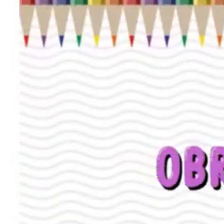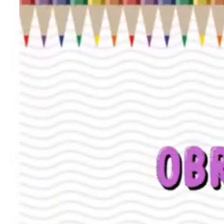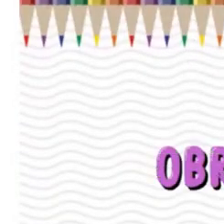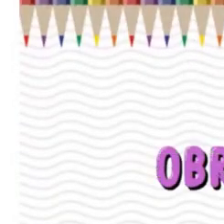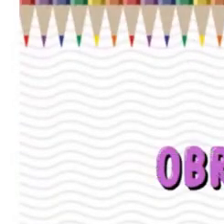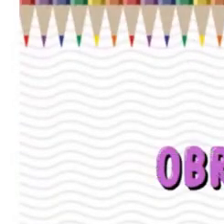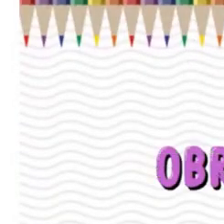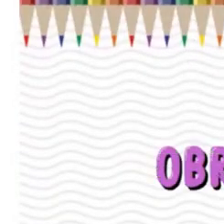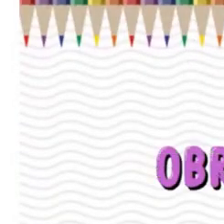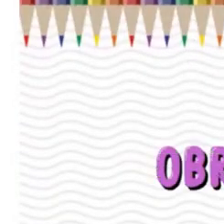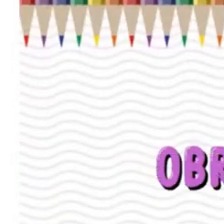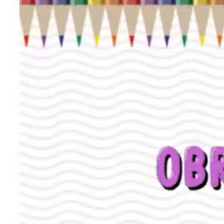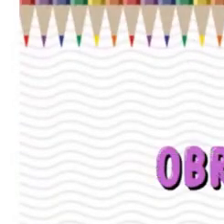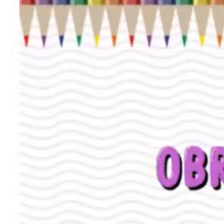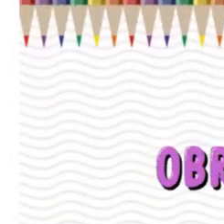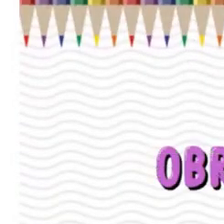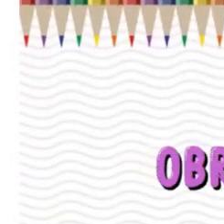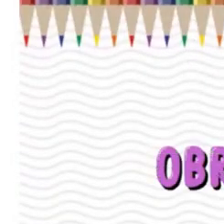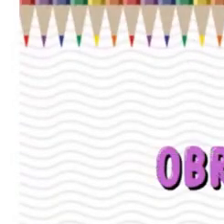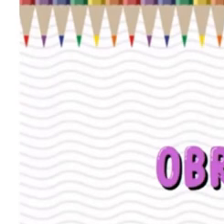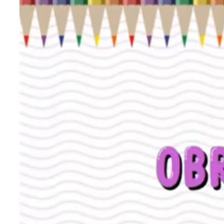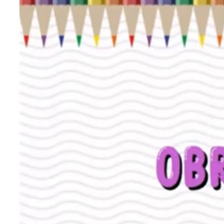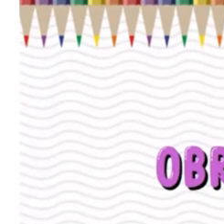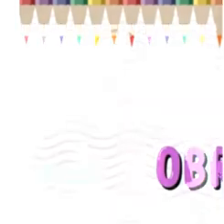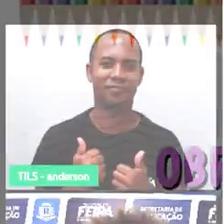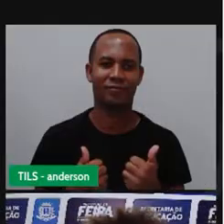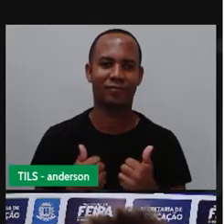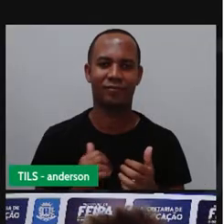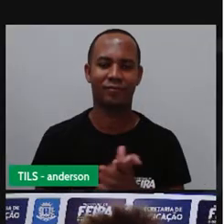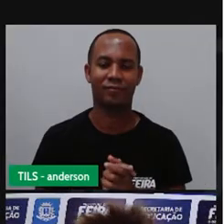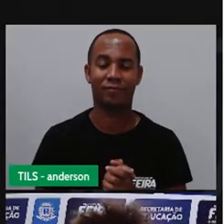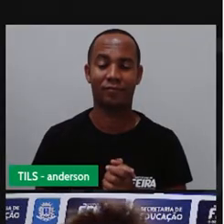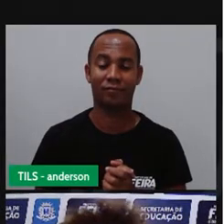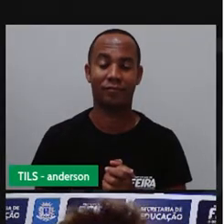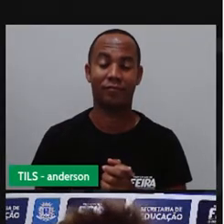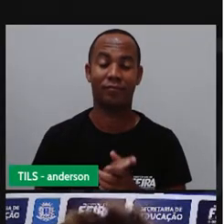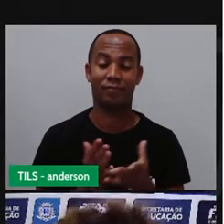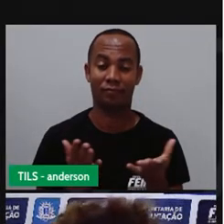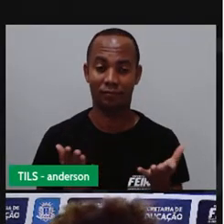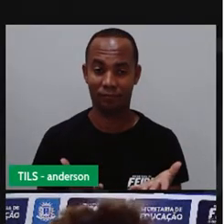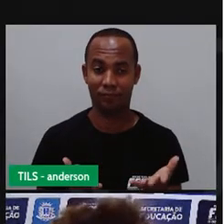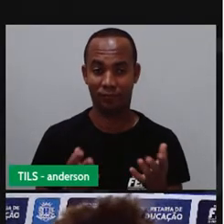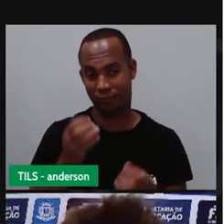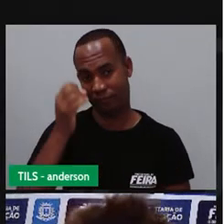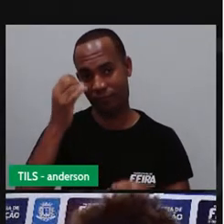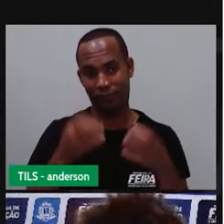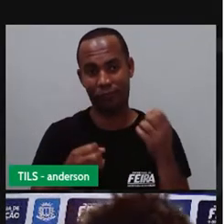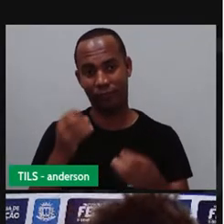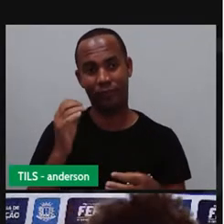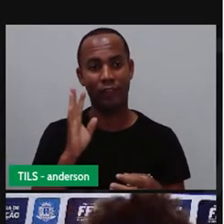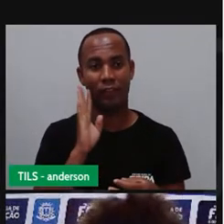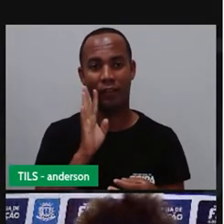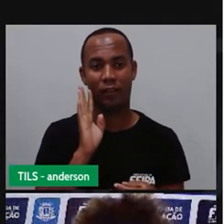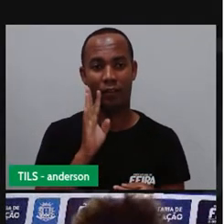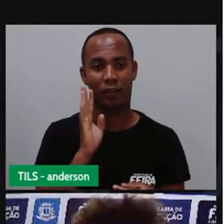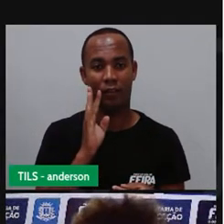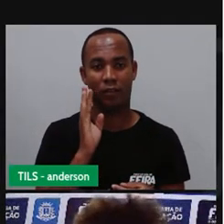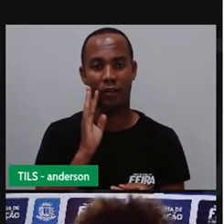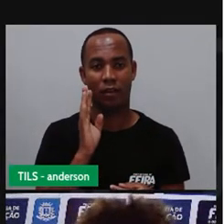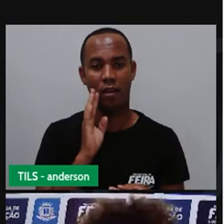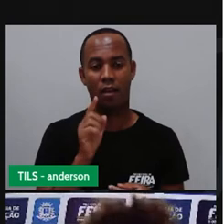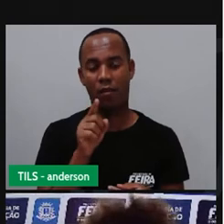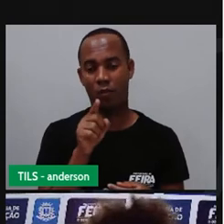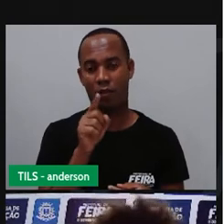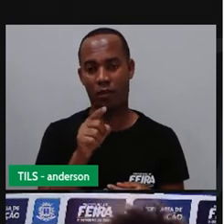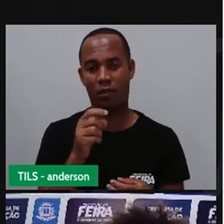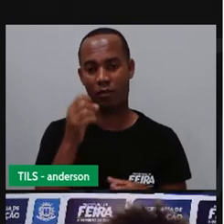e Obrigada por assistir Pois é né quanto a explicação legal aí da Vila educativa